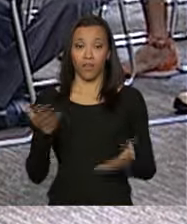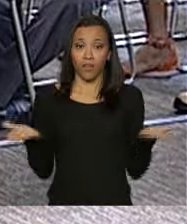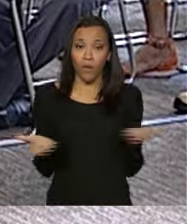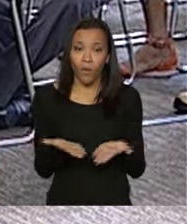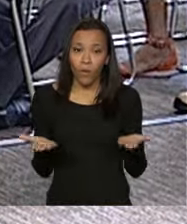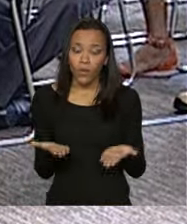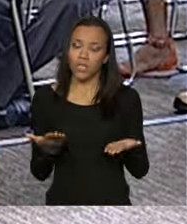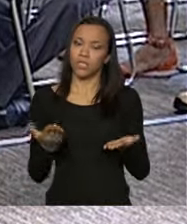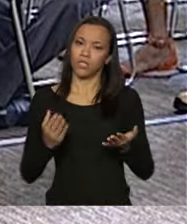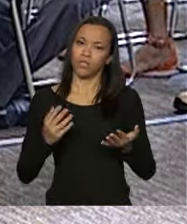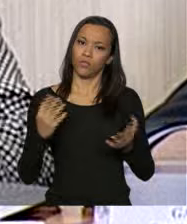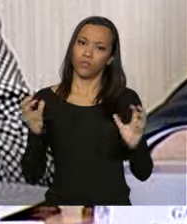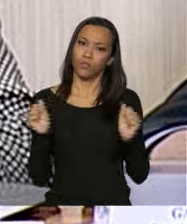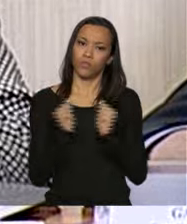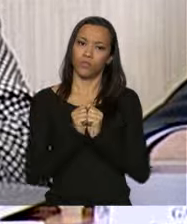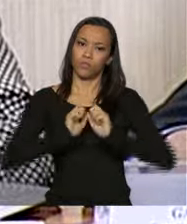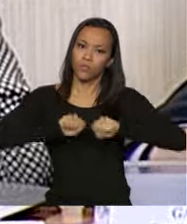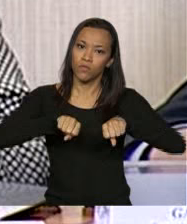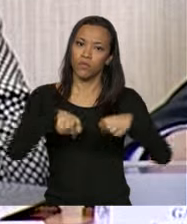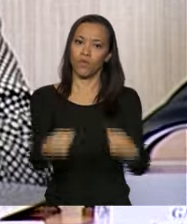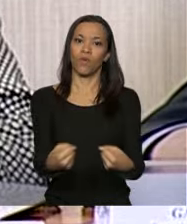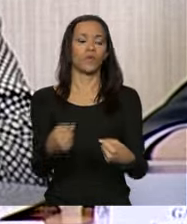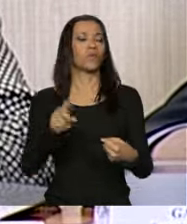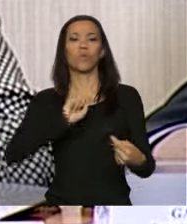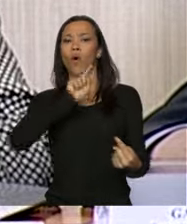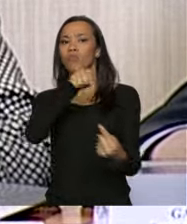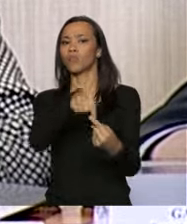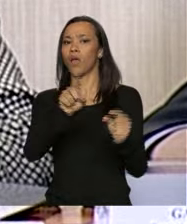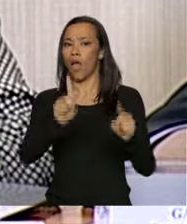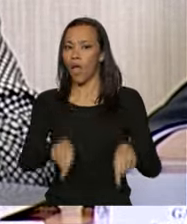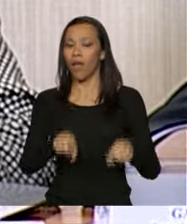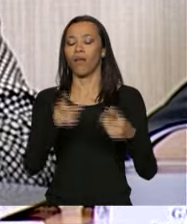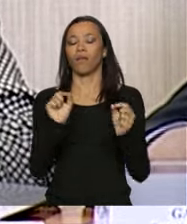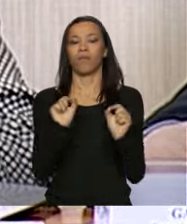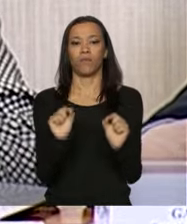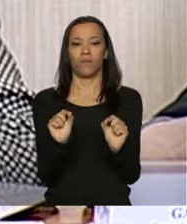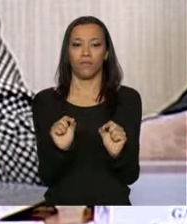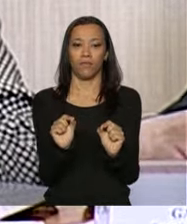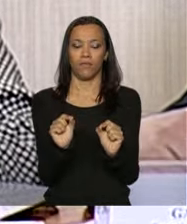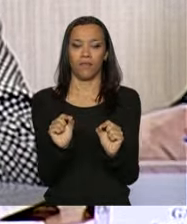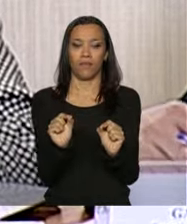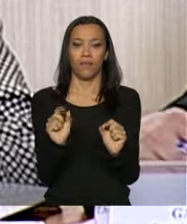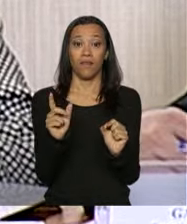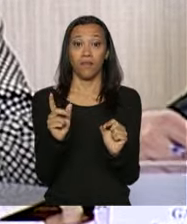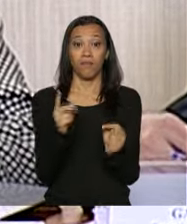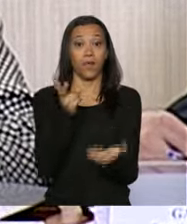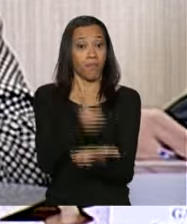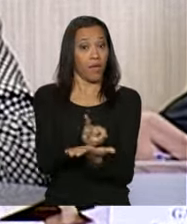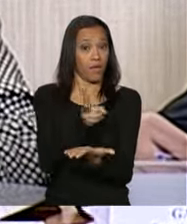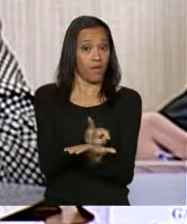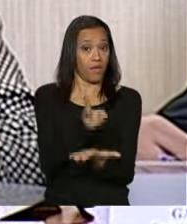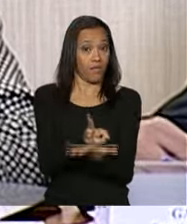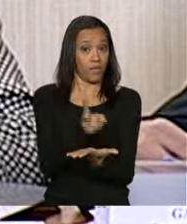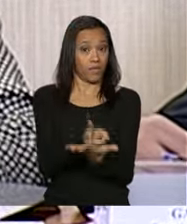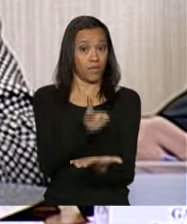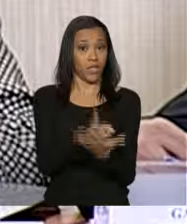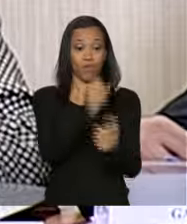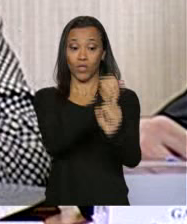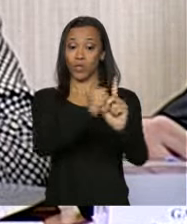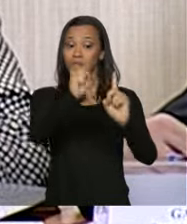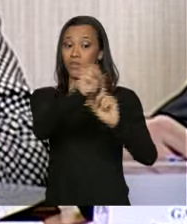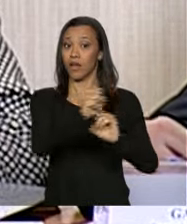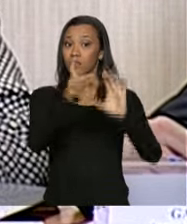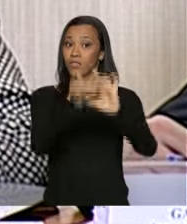parte desse esforço que é, em última análise, um esforço pela manutenção de uma sociedade